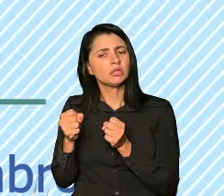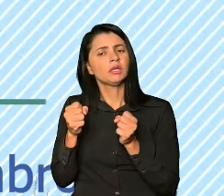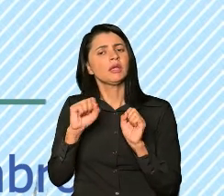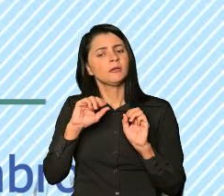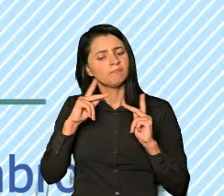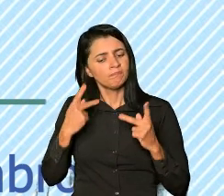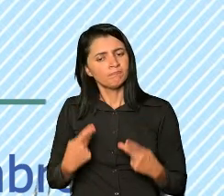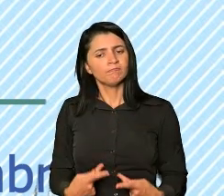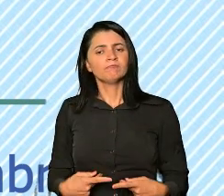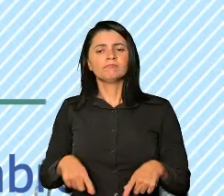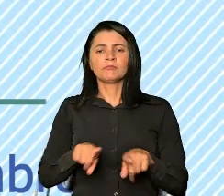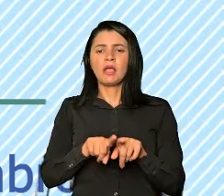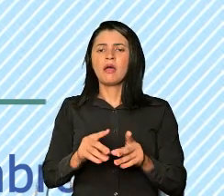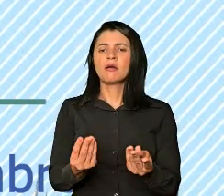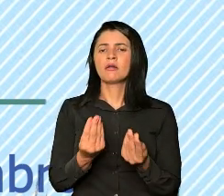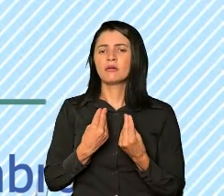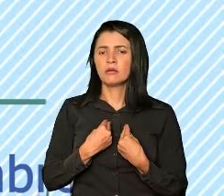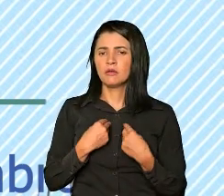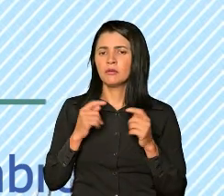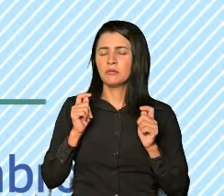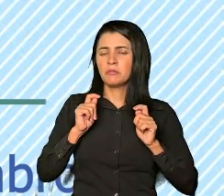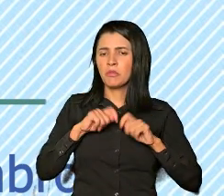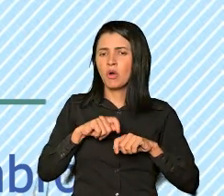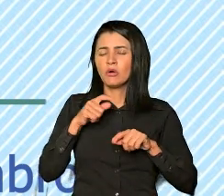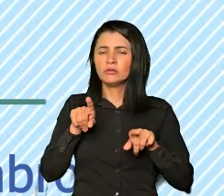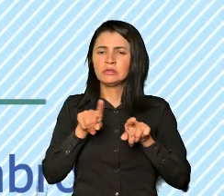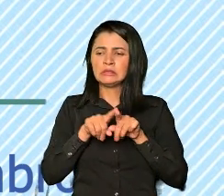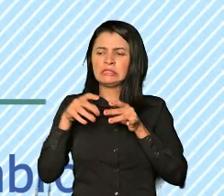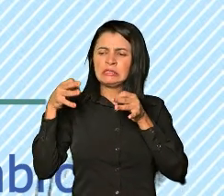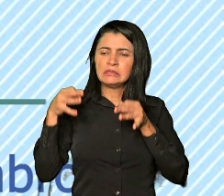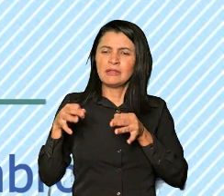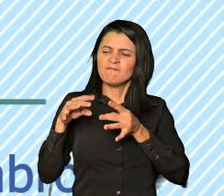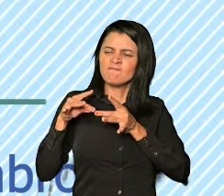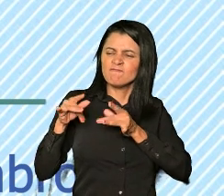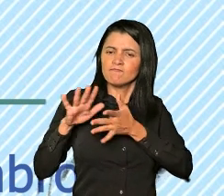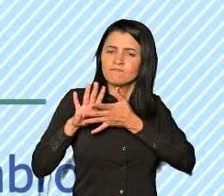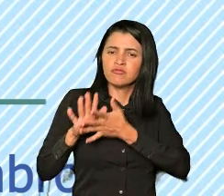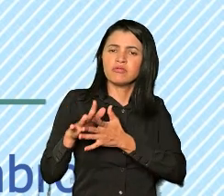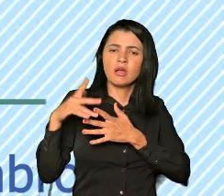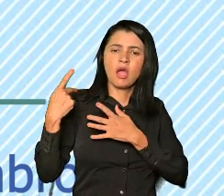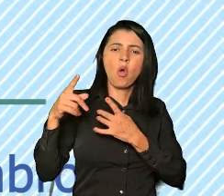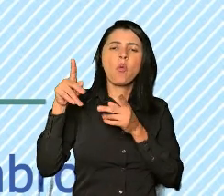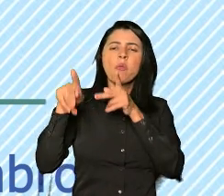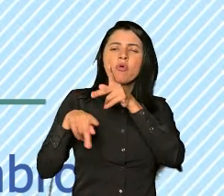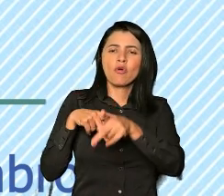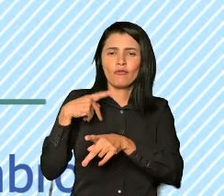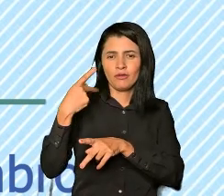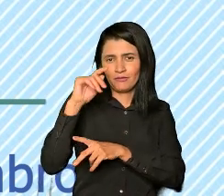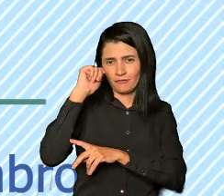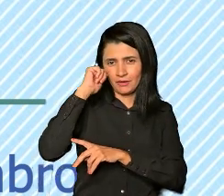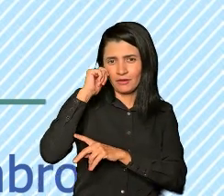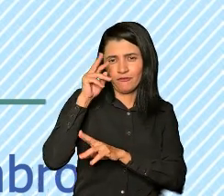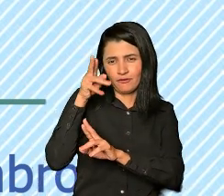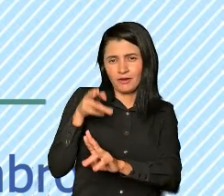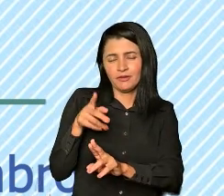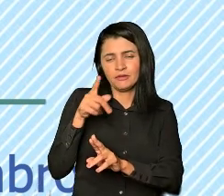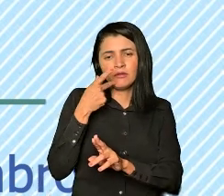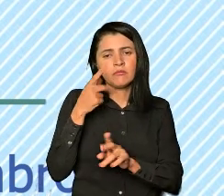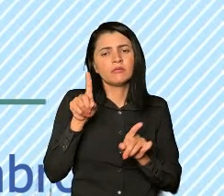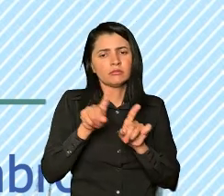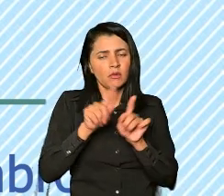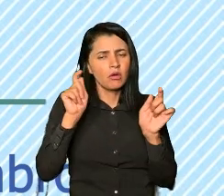humanizar. Elas podem despedaçar a dignidade de um povo, né, se referindo ao povo africano. Mas também